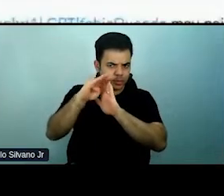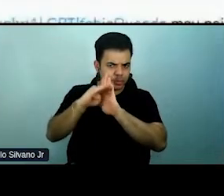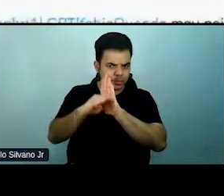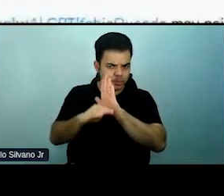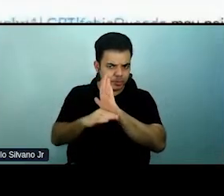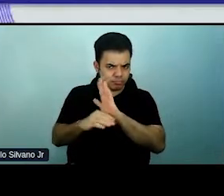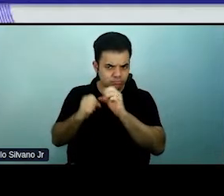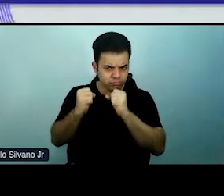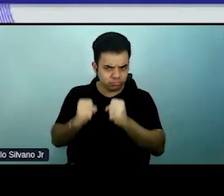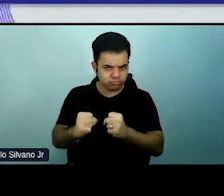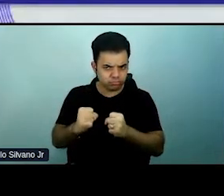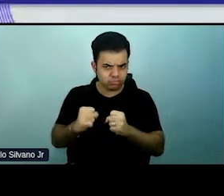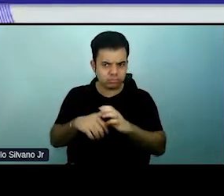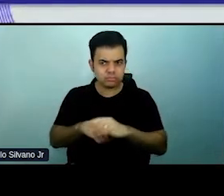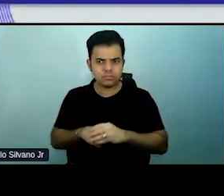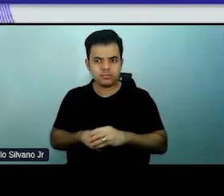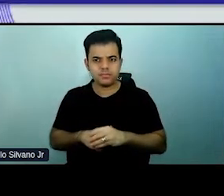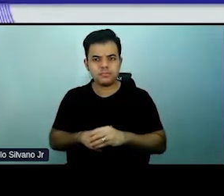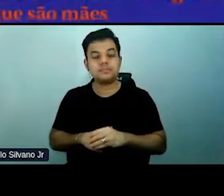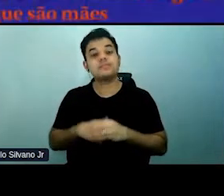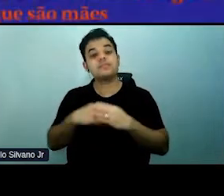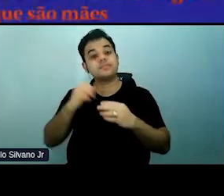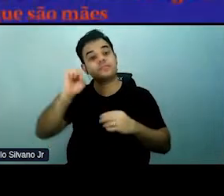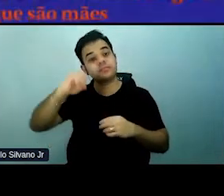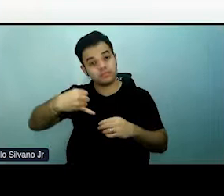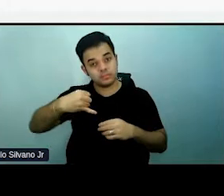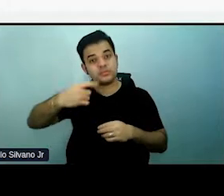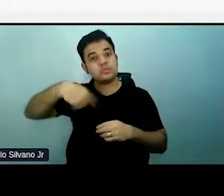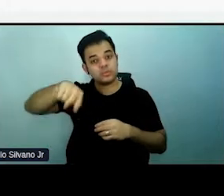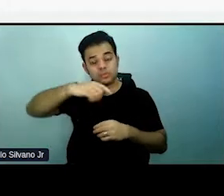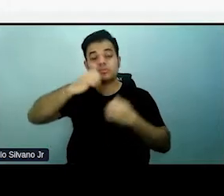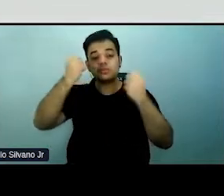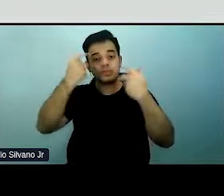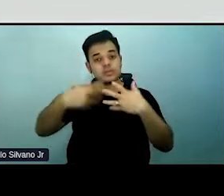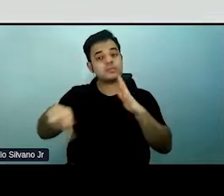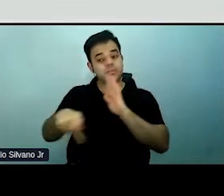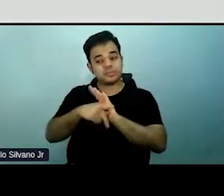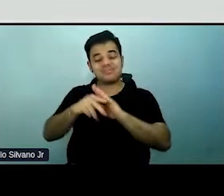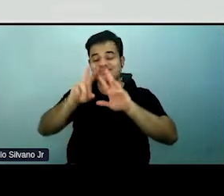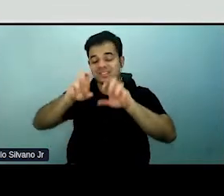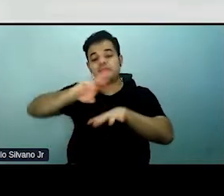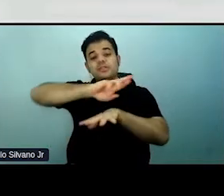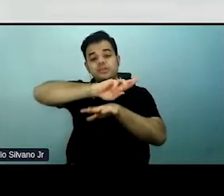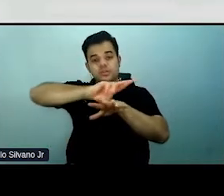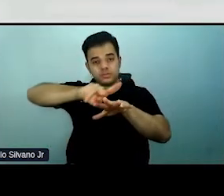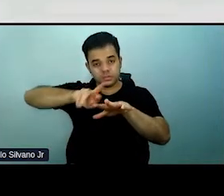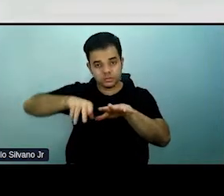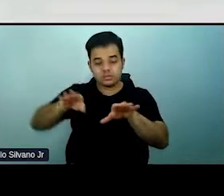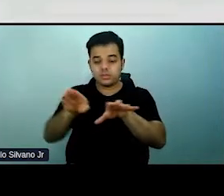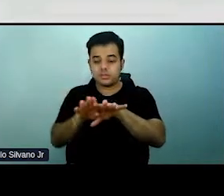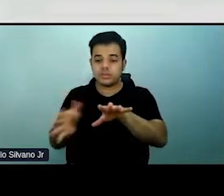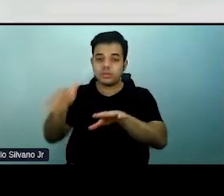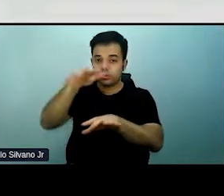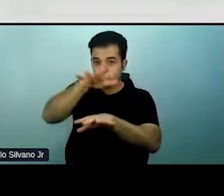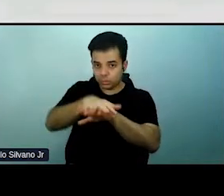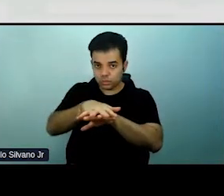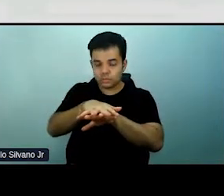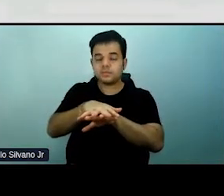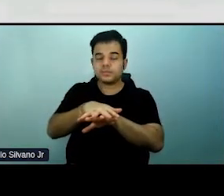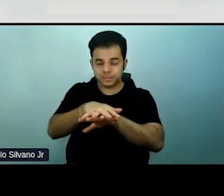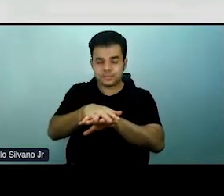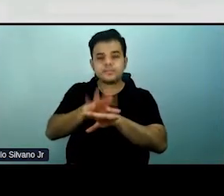Sim. A gente fala bastante sobre a questão de diversidade e inclusão,